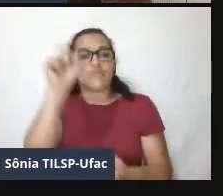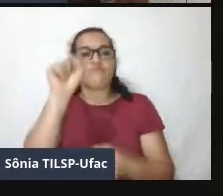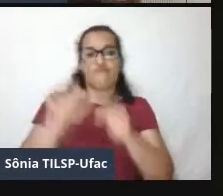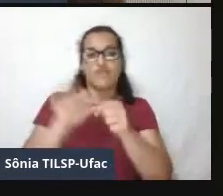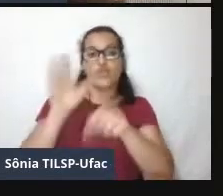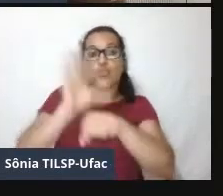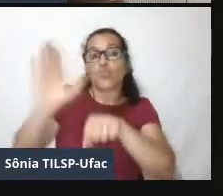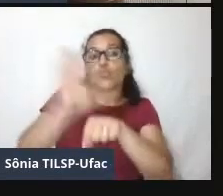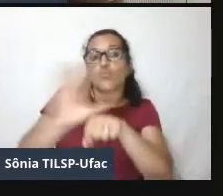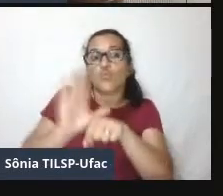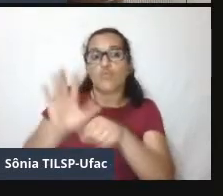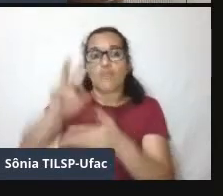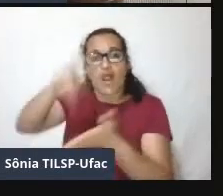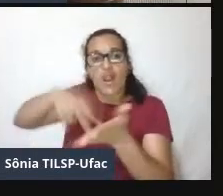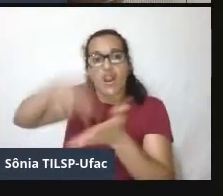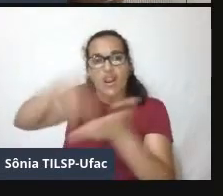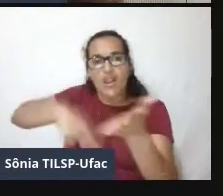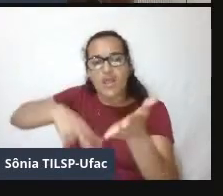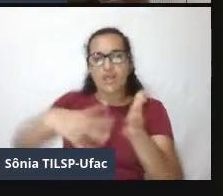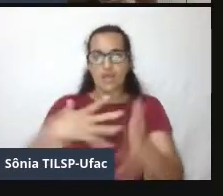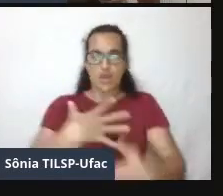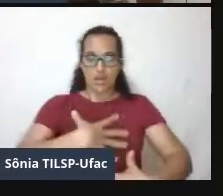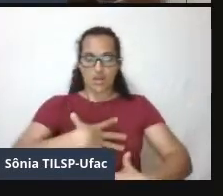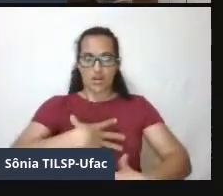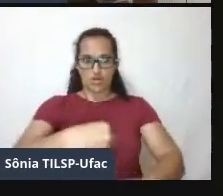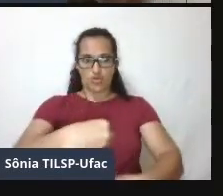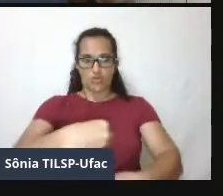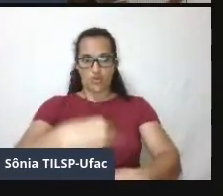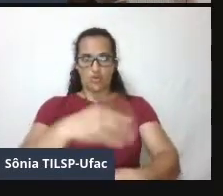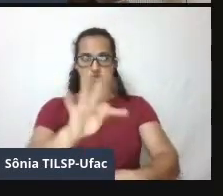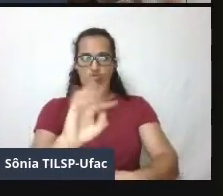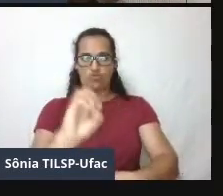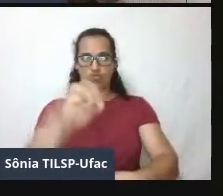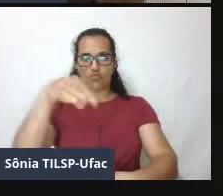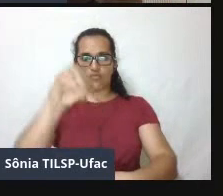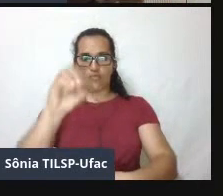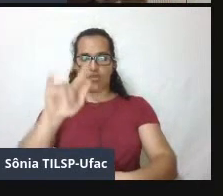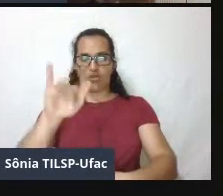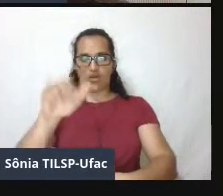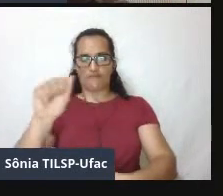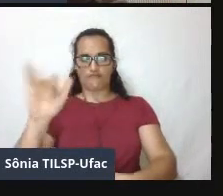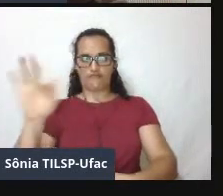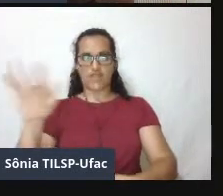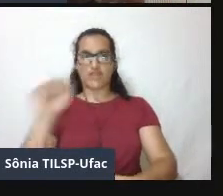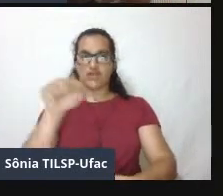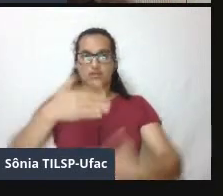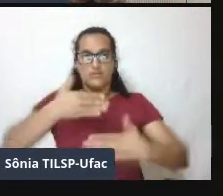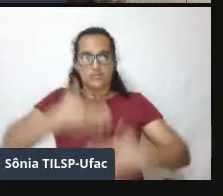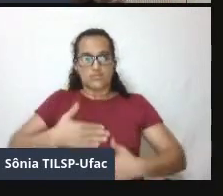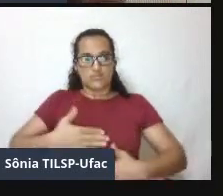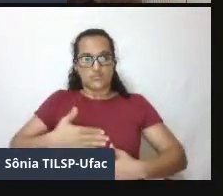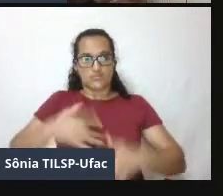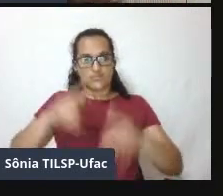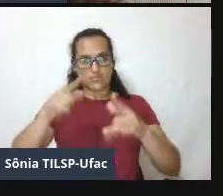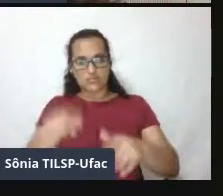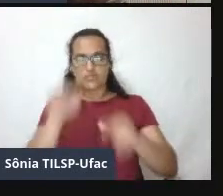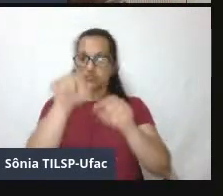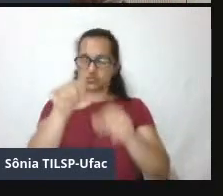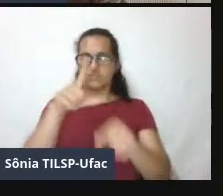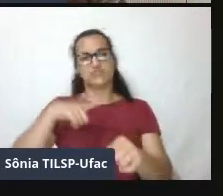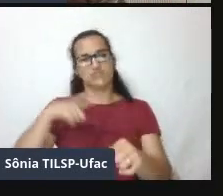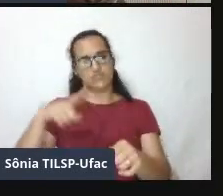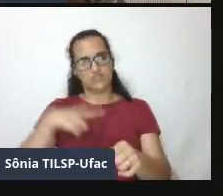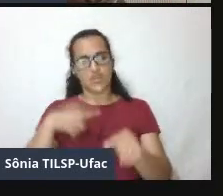ler tomografia de tórax? Para conseguir verificar que nessa imagem nós temos vidro fosco, consolidação e árvore